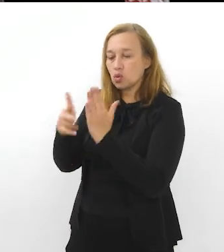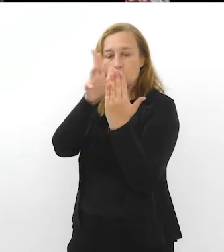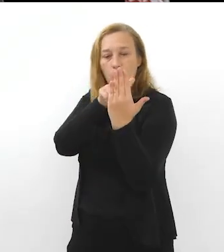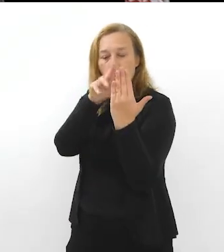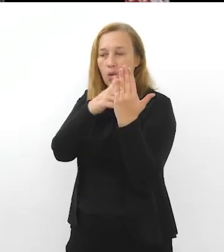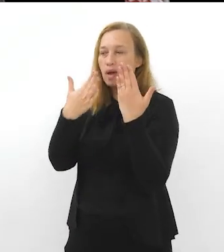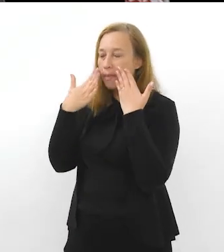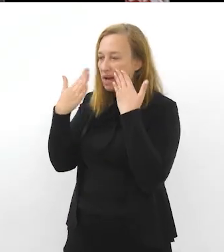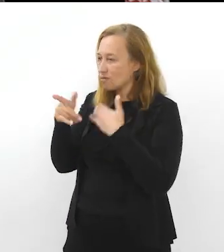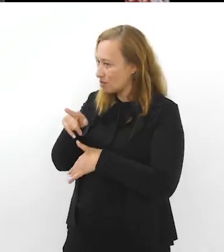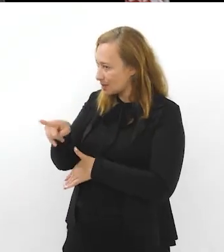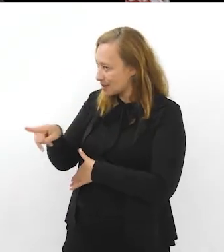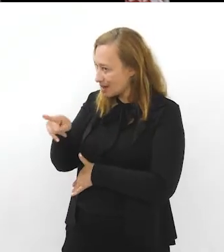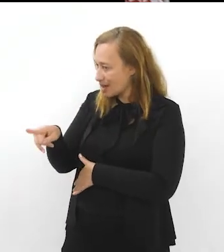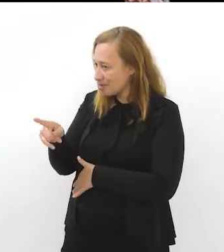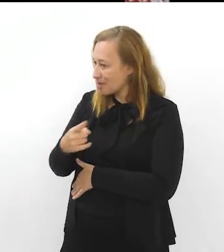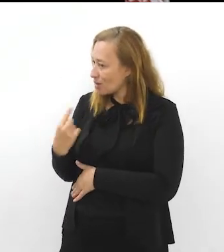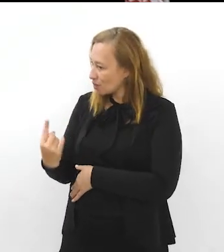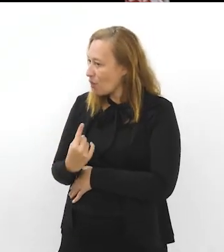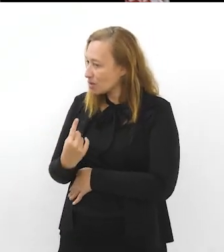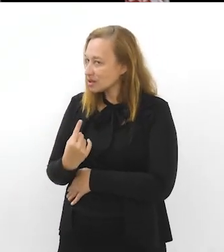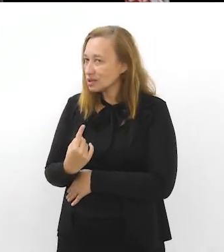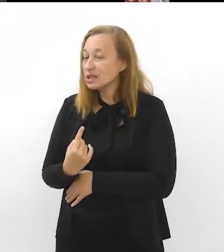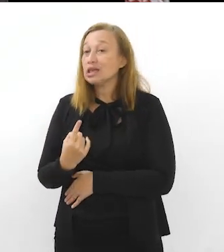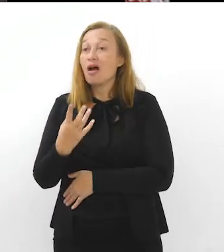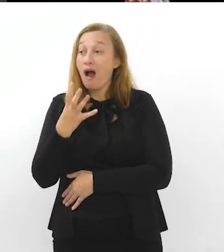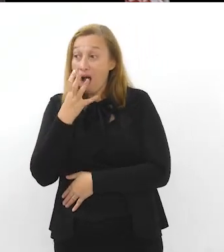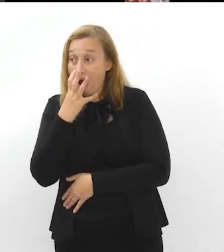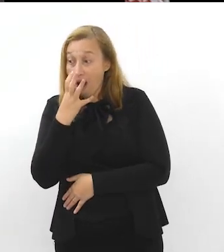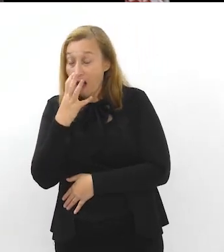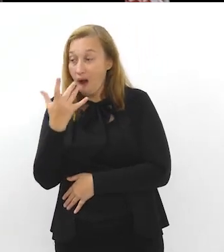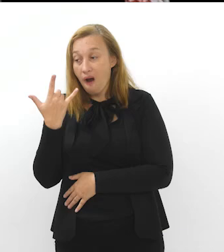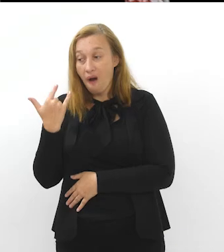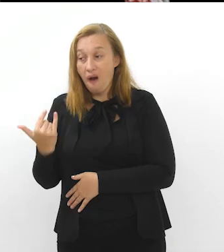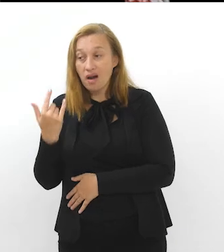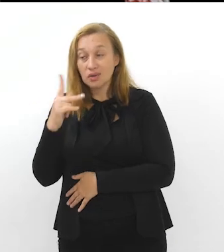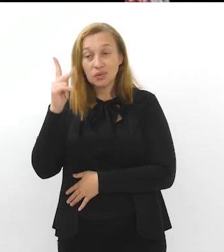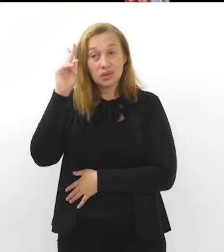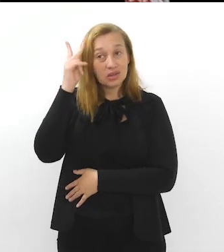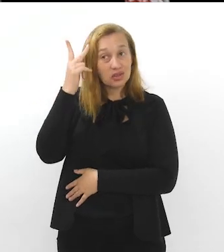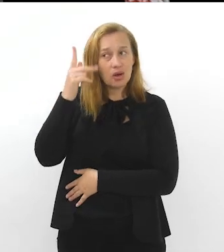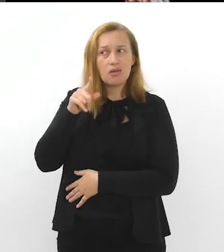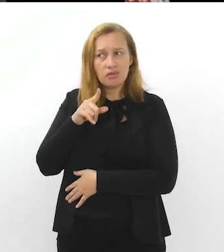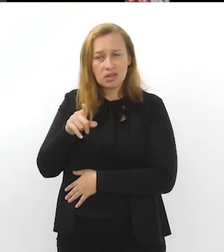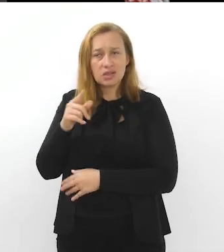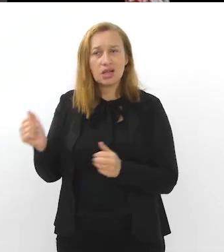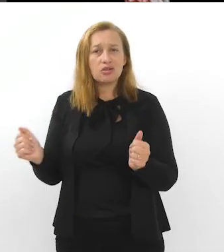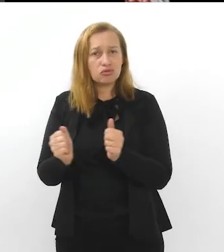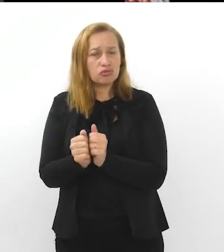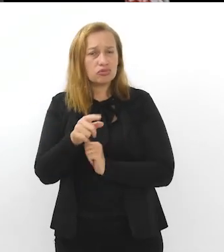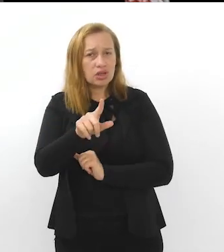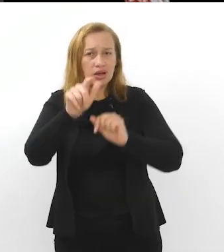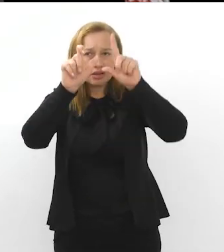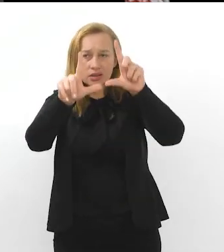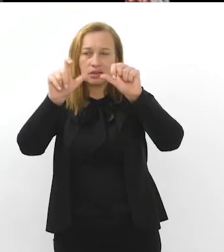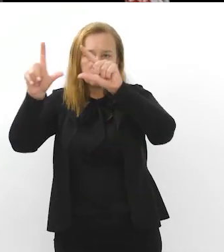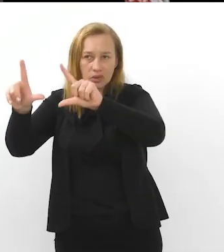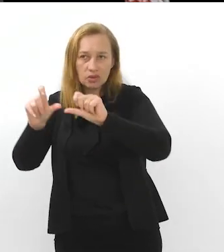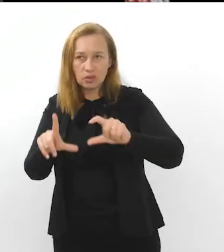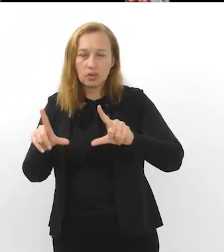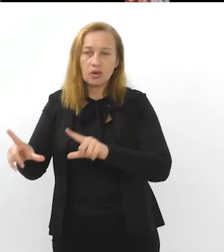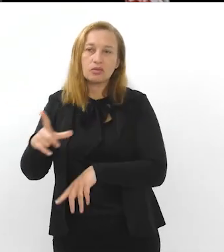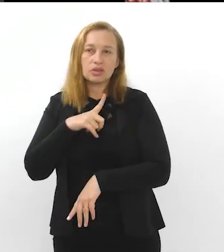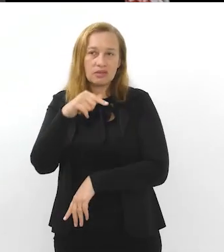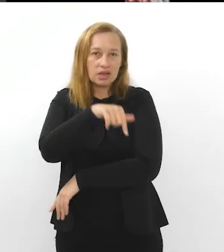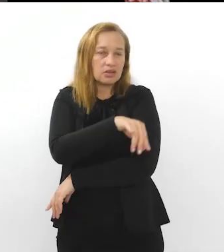e acabou apresentando você para a gente, e a gente ficou interessado na sua história e você participa, né, de exposições